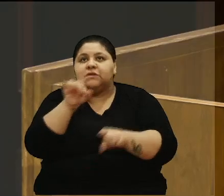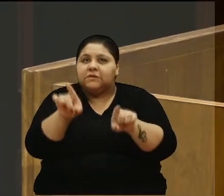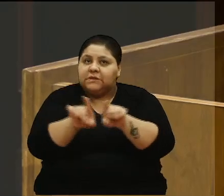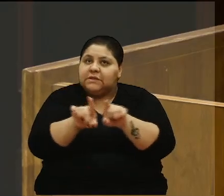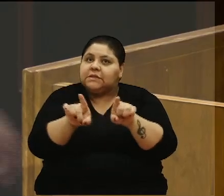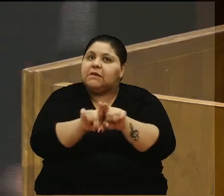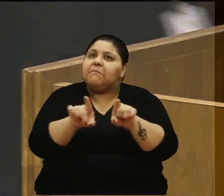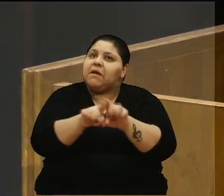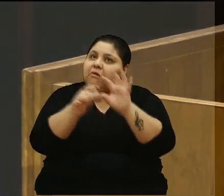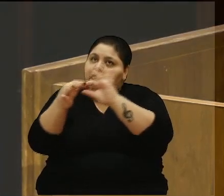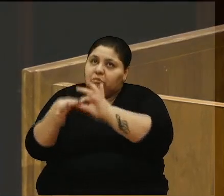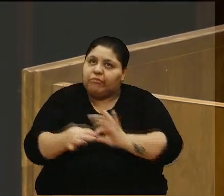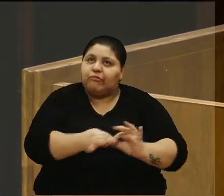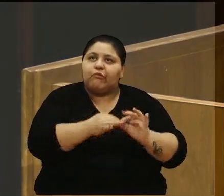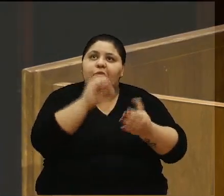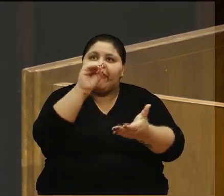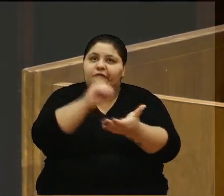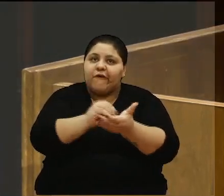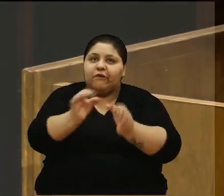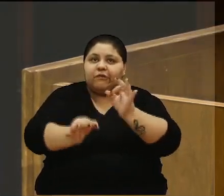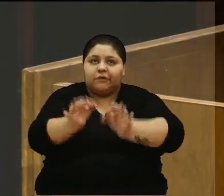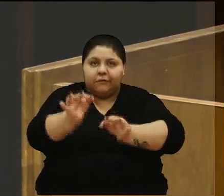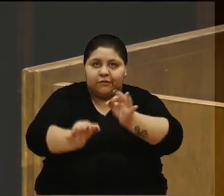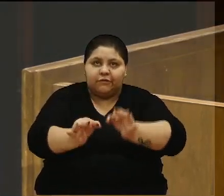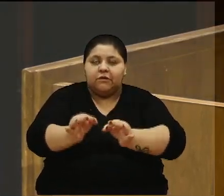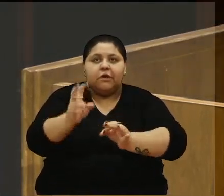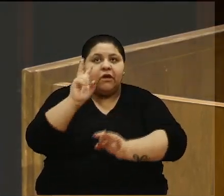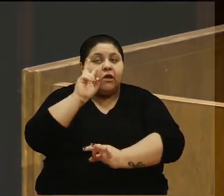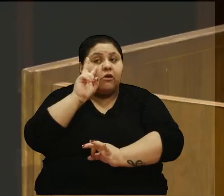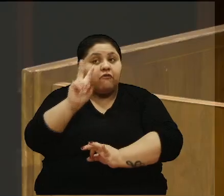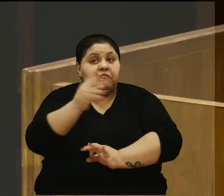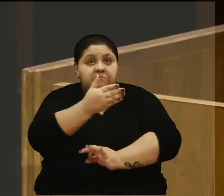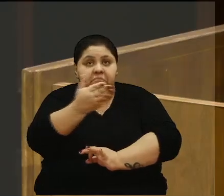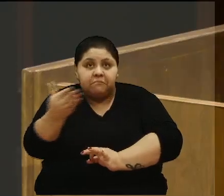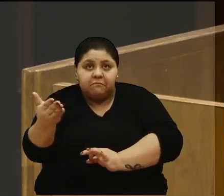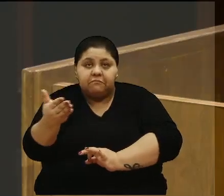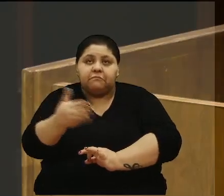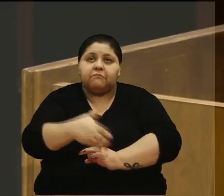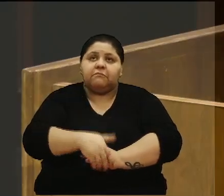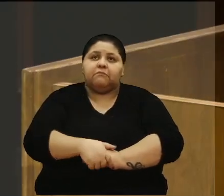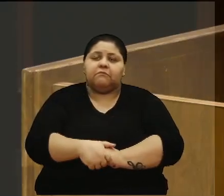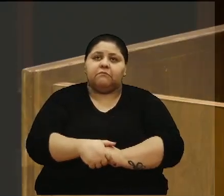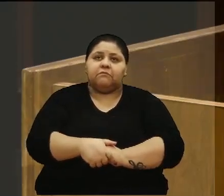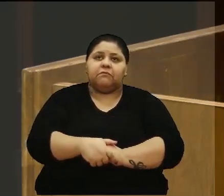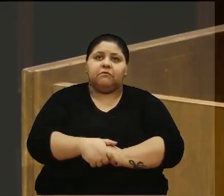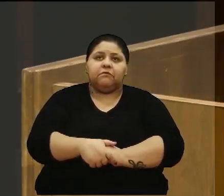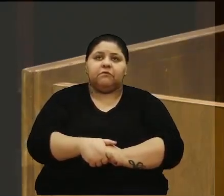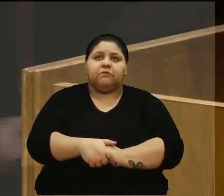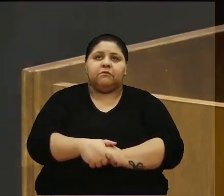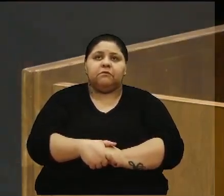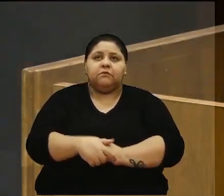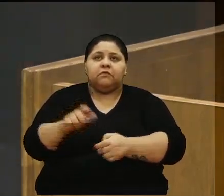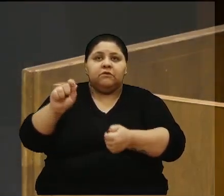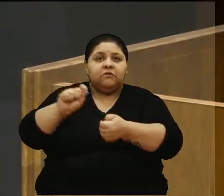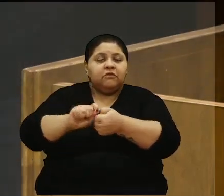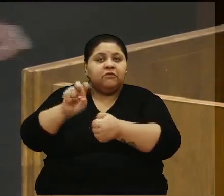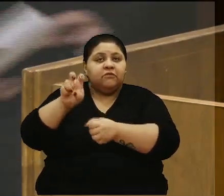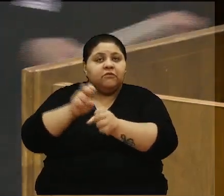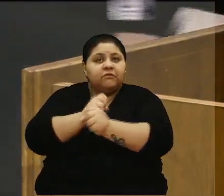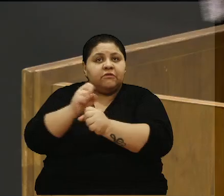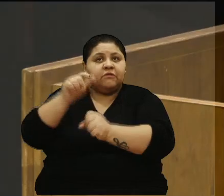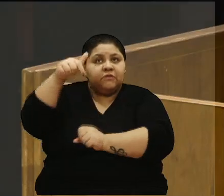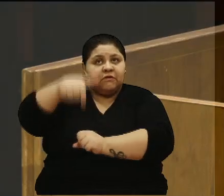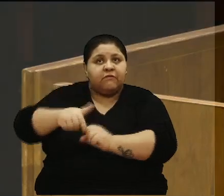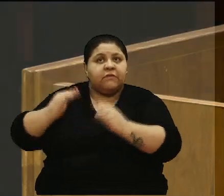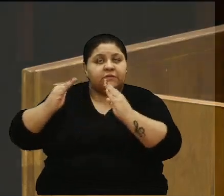da injustiça. E aí eu vejo, senhoras e senhores... Uma declaração de líder para a bancada. Vai fazer 5 anos que eu estou